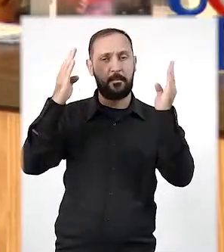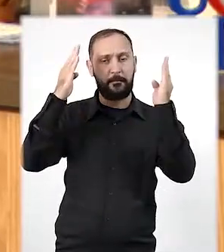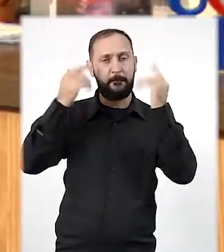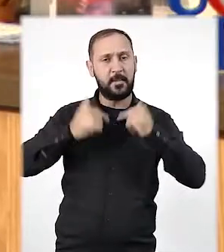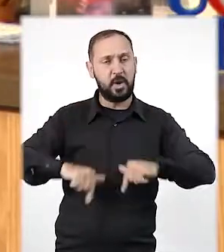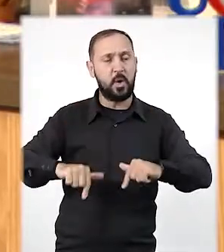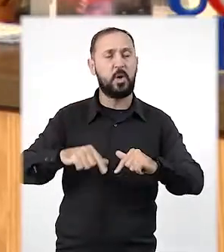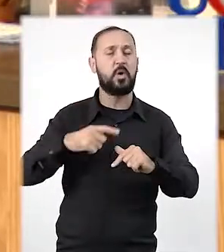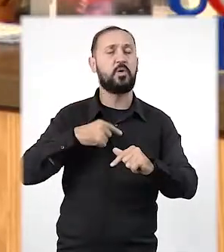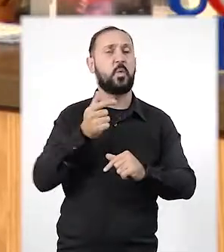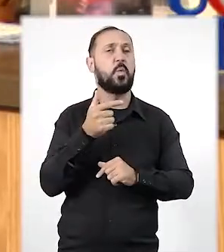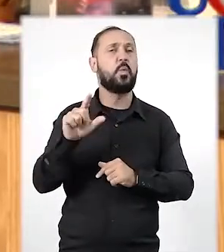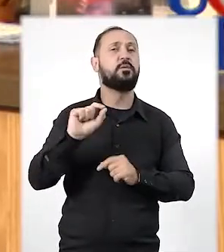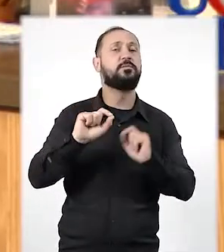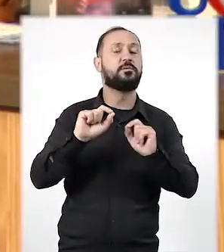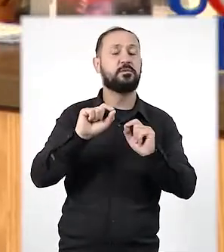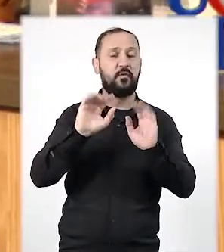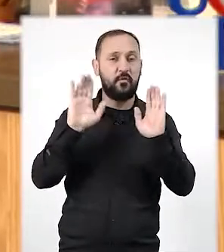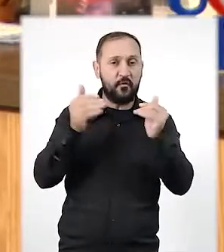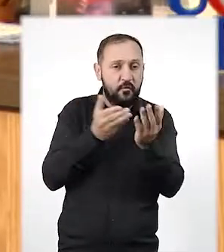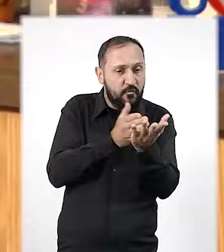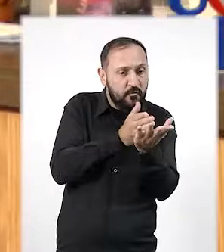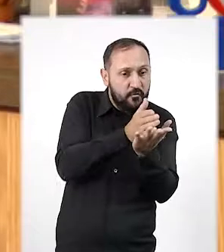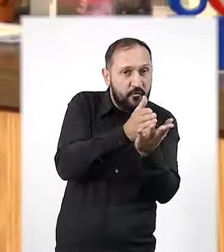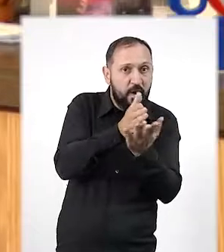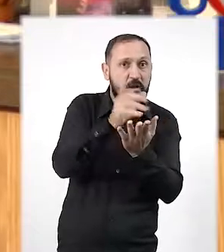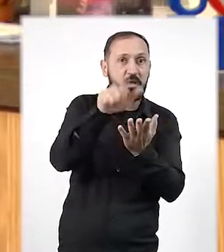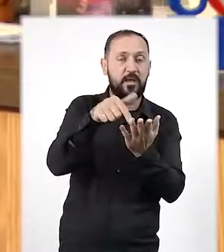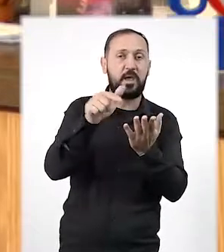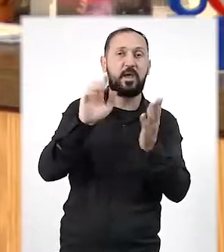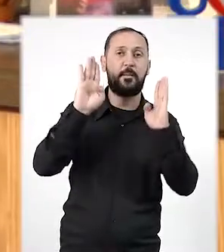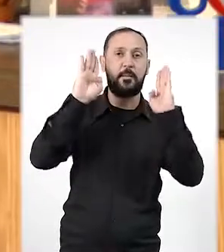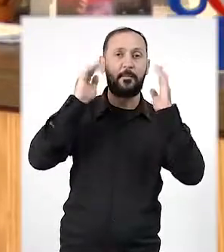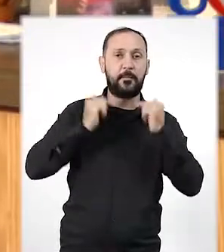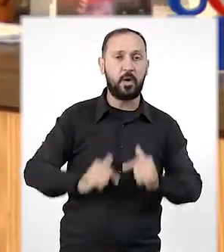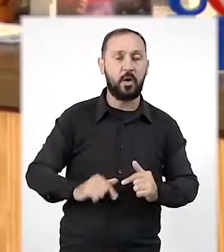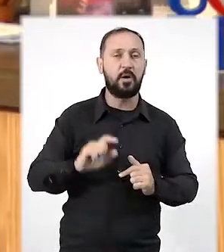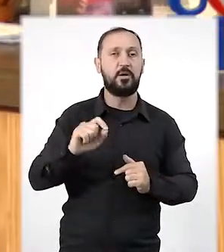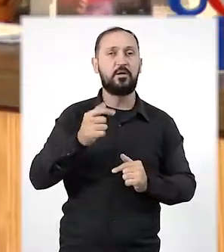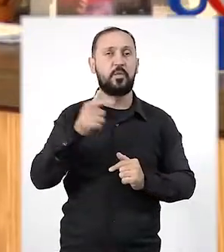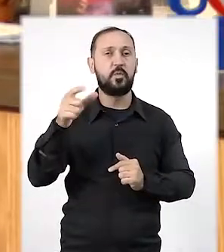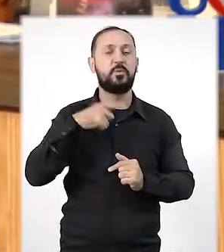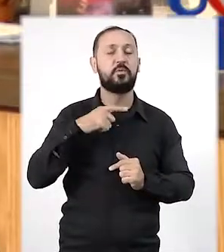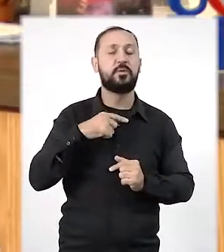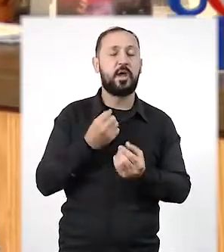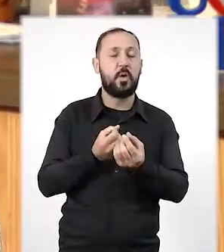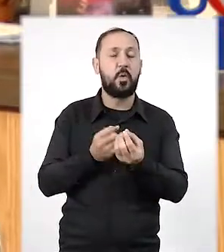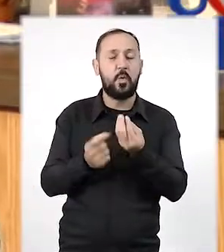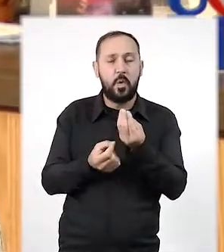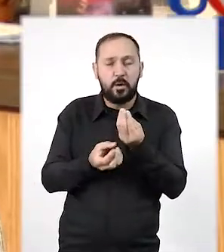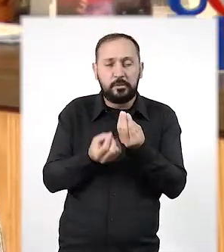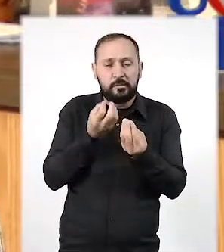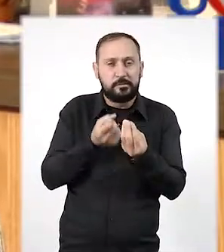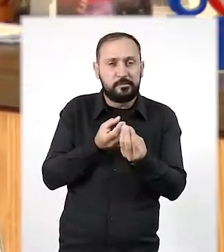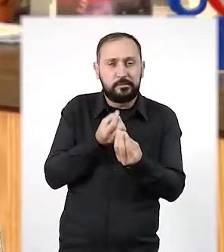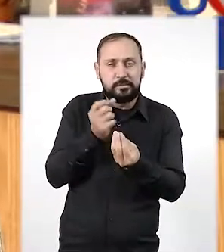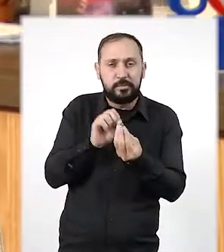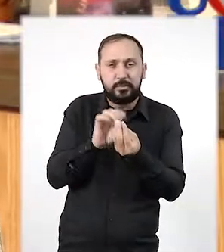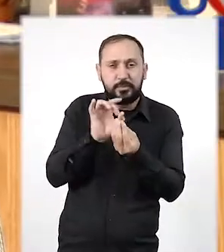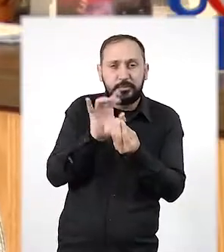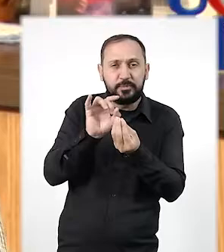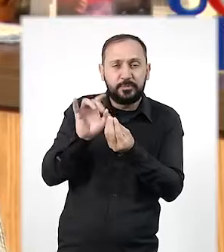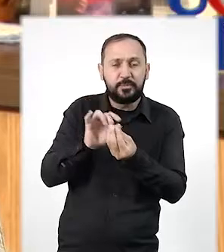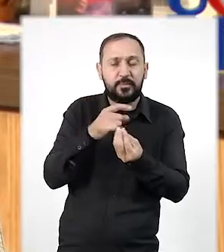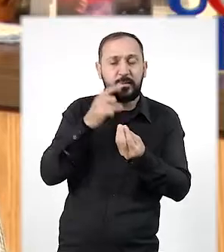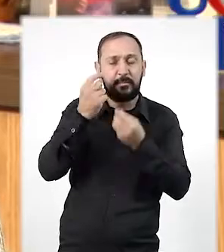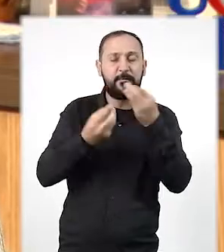tudo mais, ele falou o seguinte, existe também um viés biológico, que é a testosterona. Então a gente correlacionou essas 3 coisas para saber